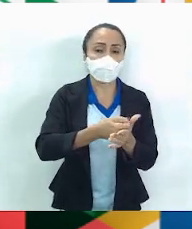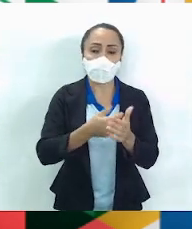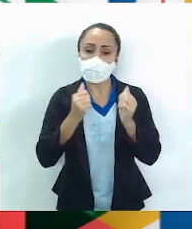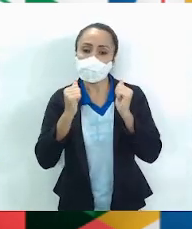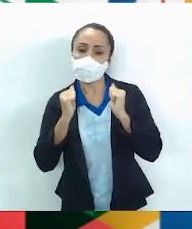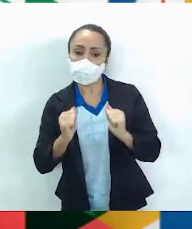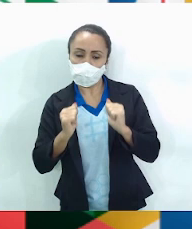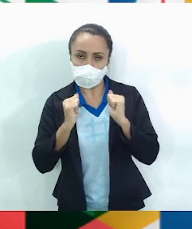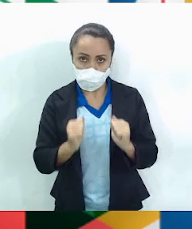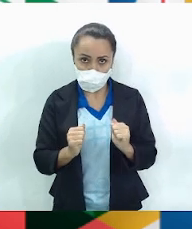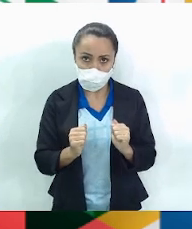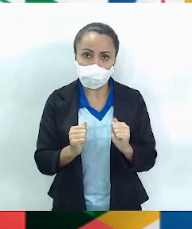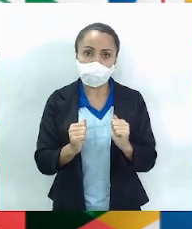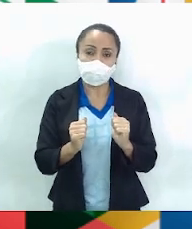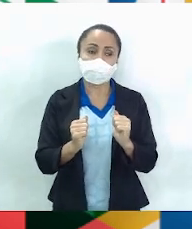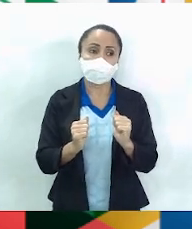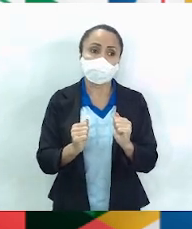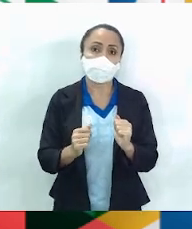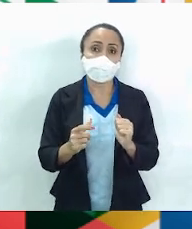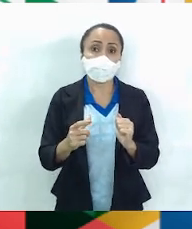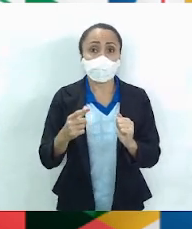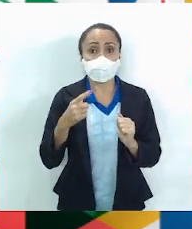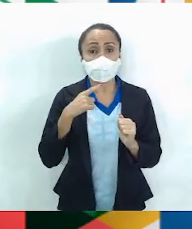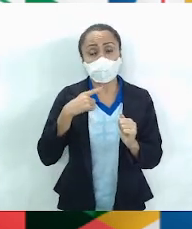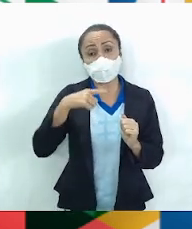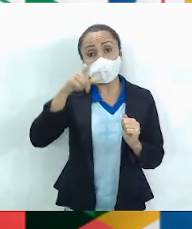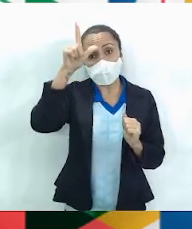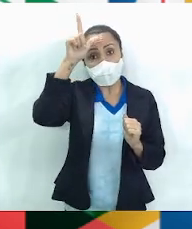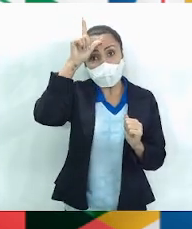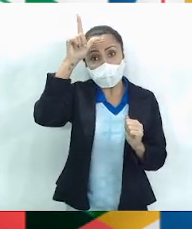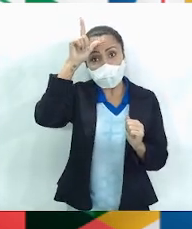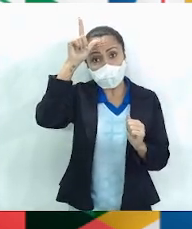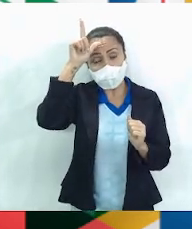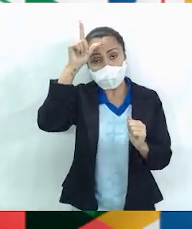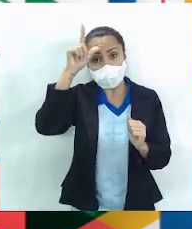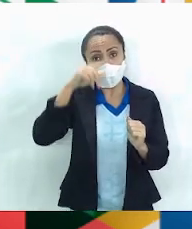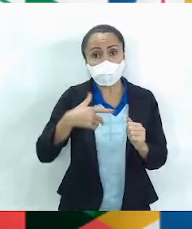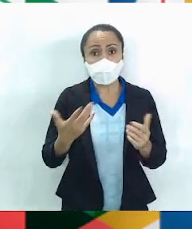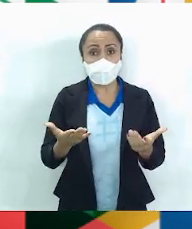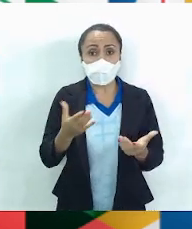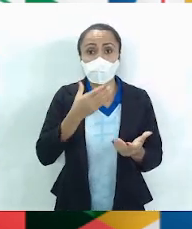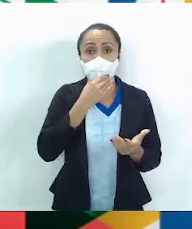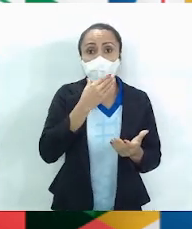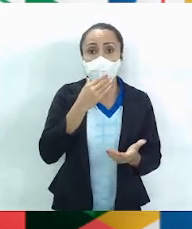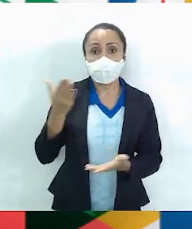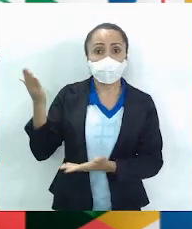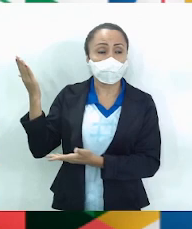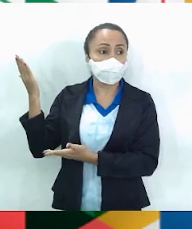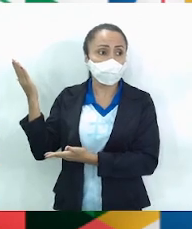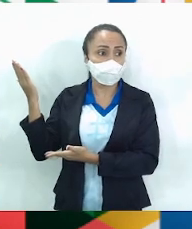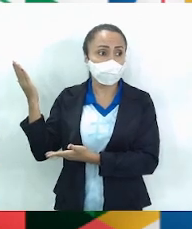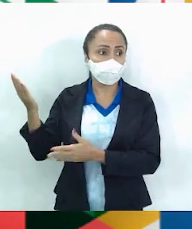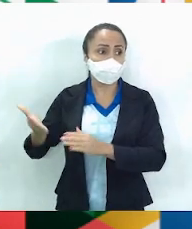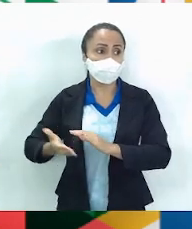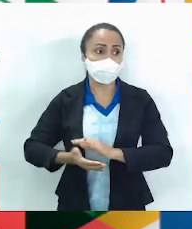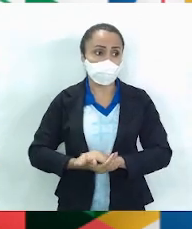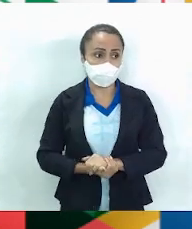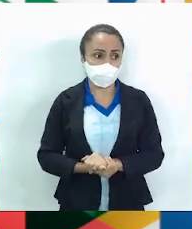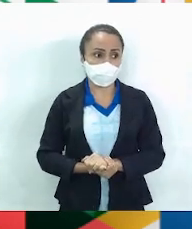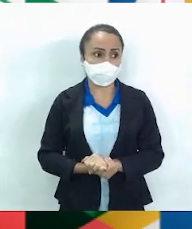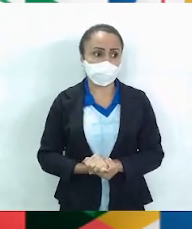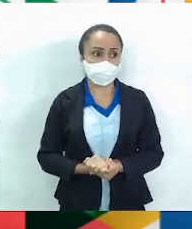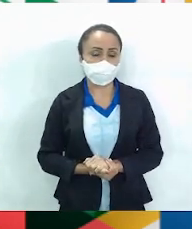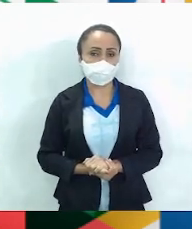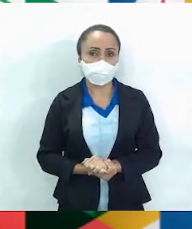novo califado, tendo como seu líder o Sheikh Abu Bakr